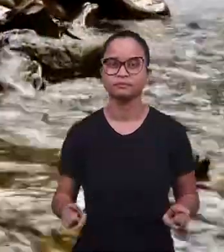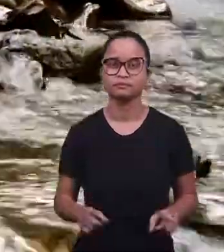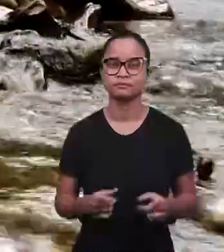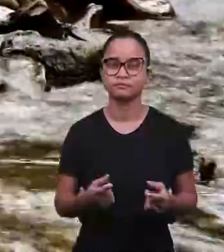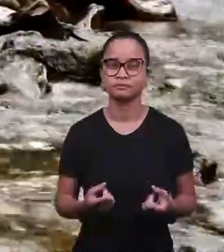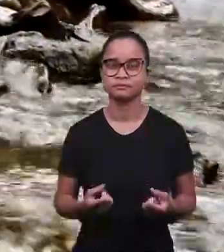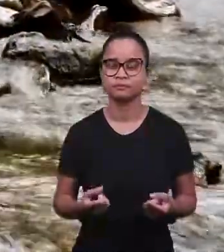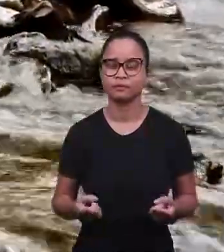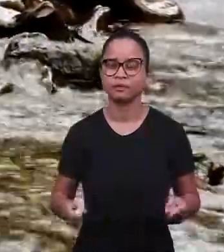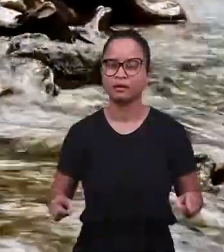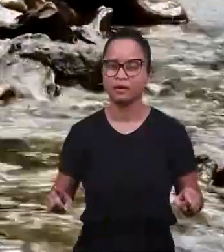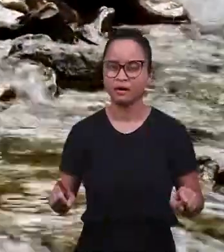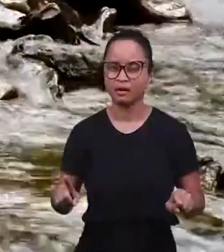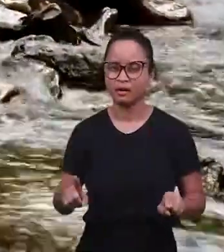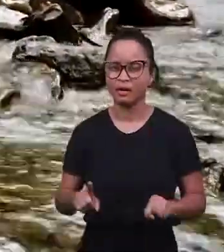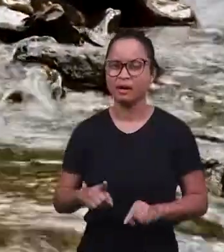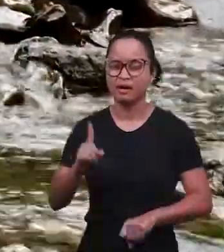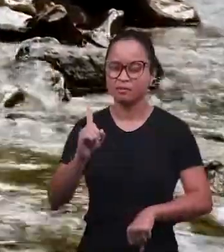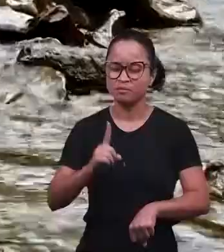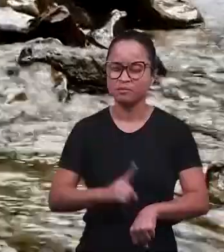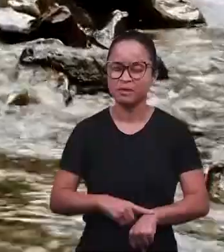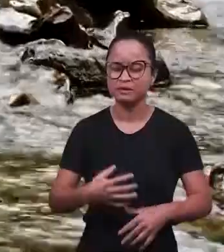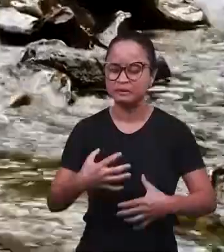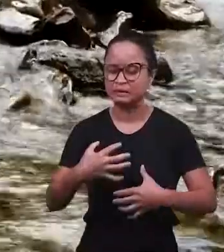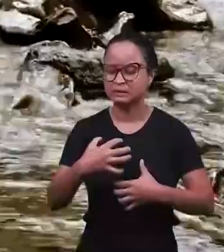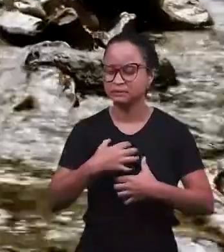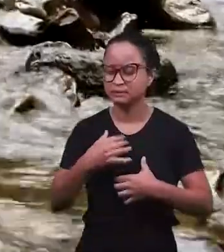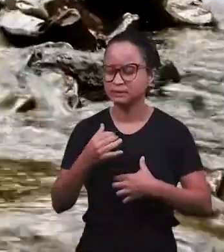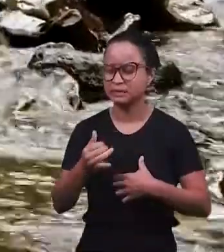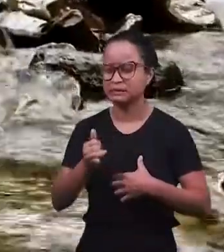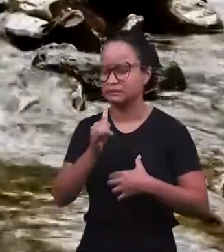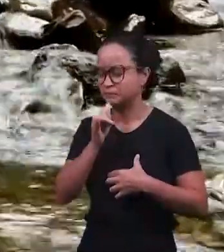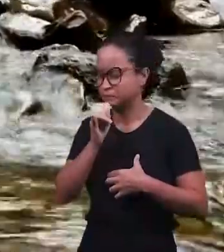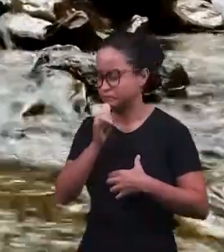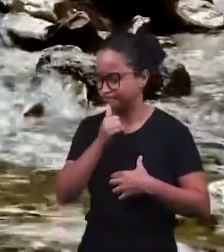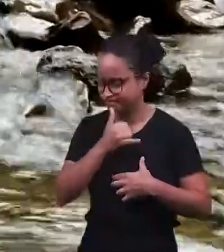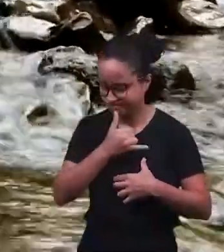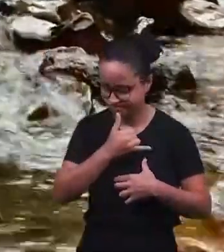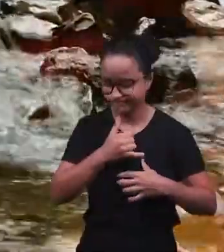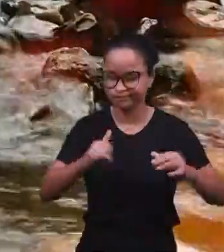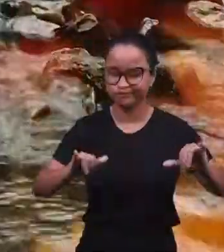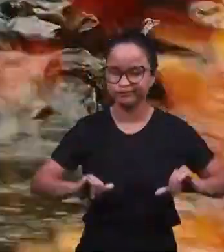Só uma voz me basta